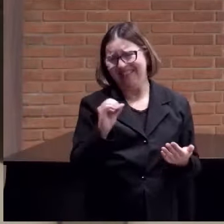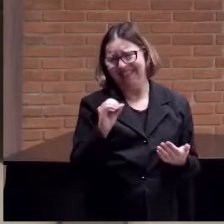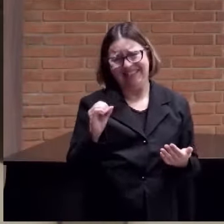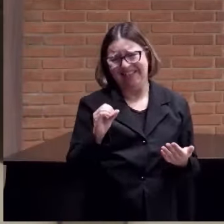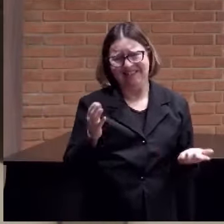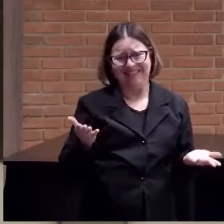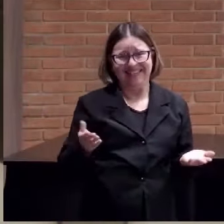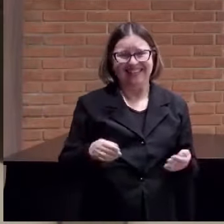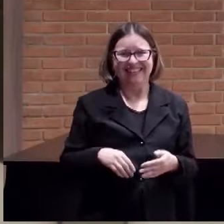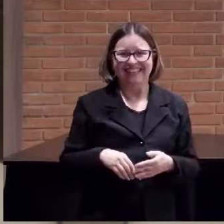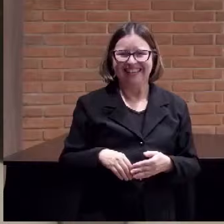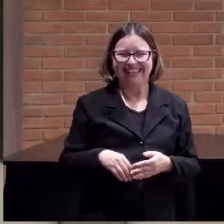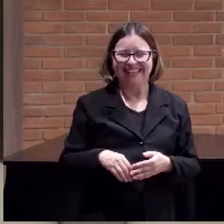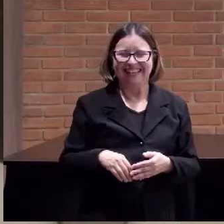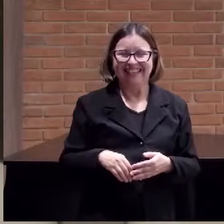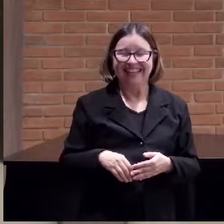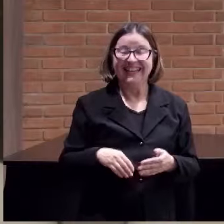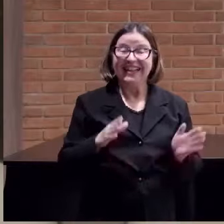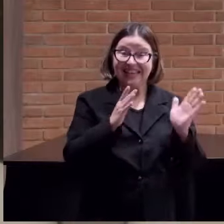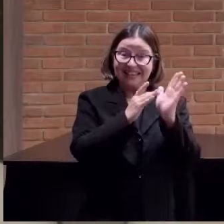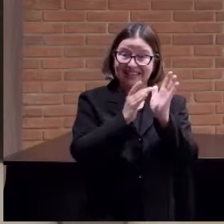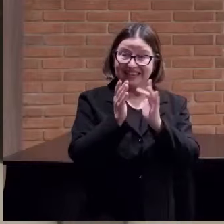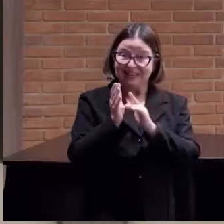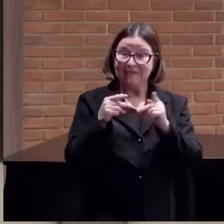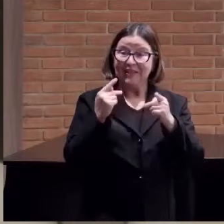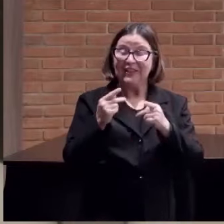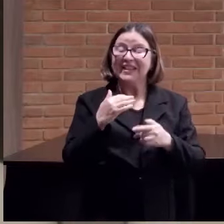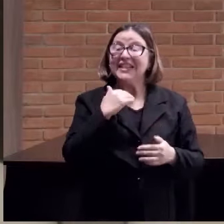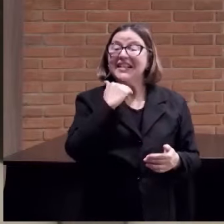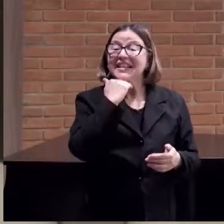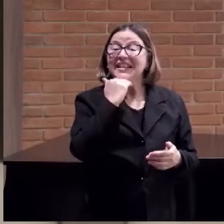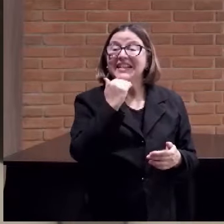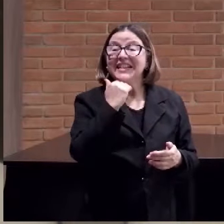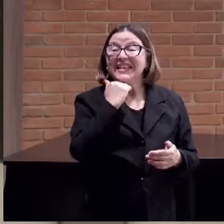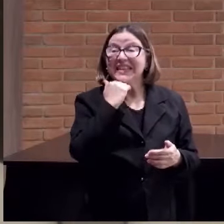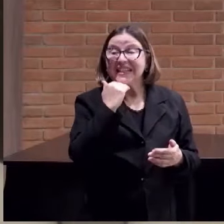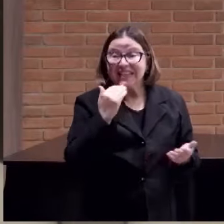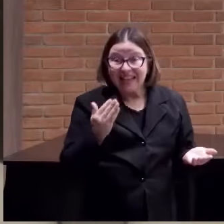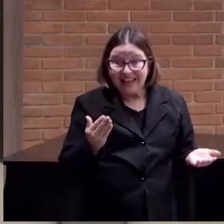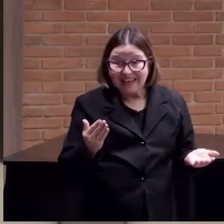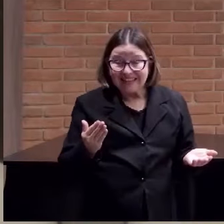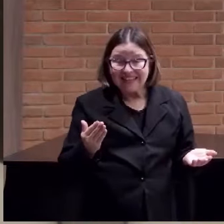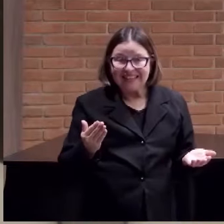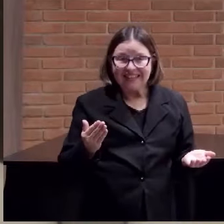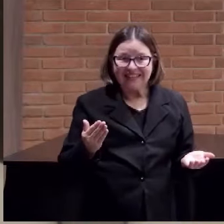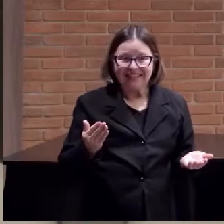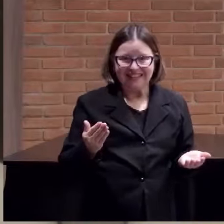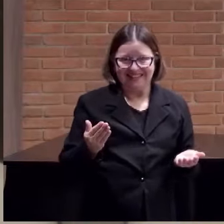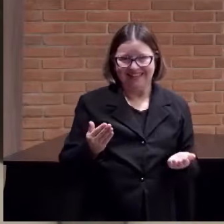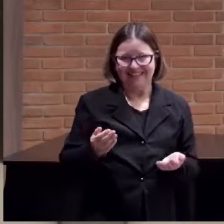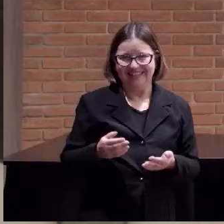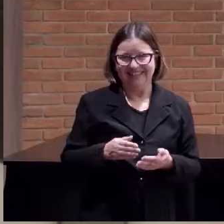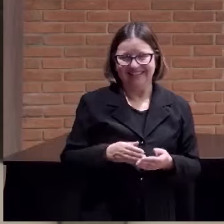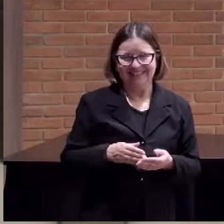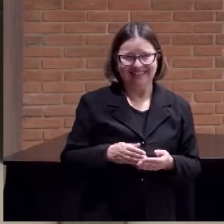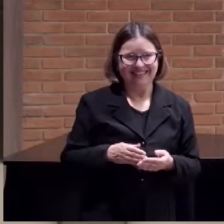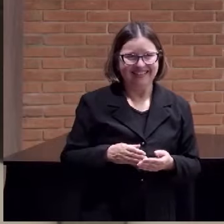Então Jesus foi enfático. Esse ninguém aqui é muito enfático. Ninguém.